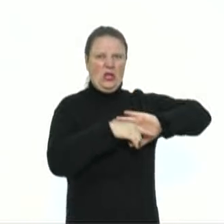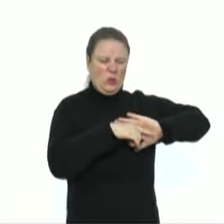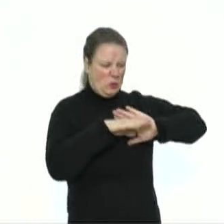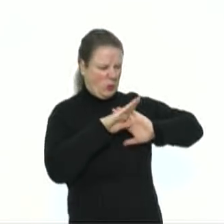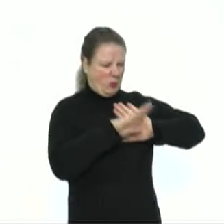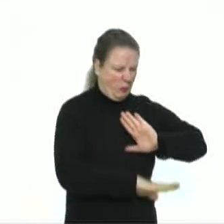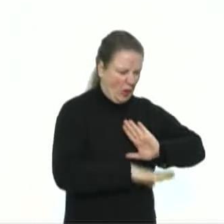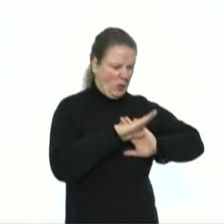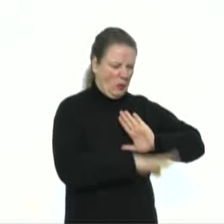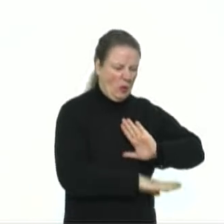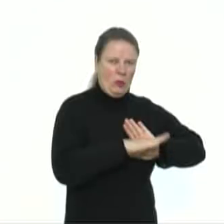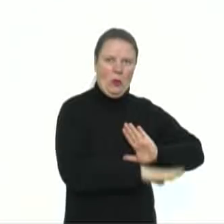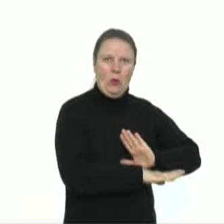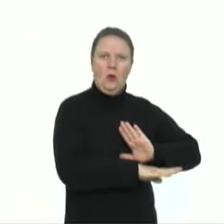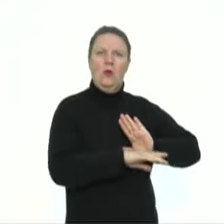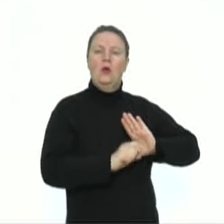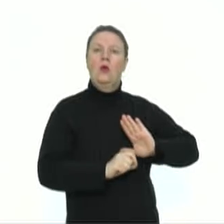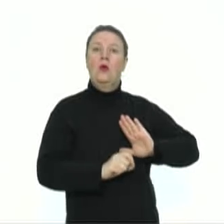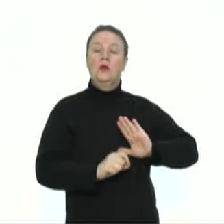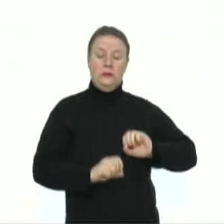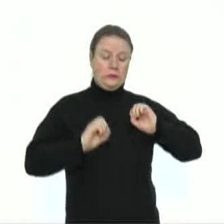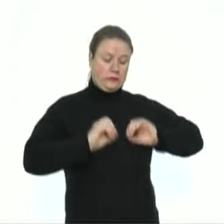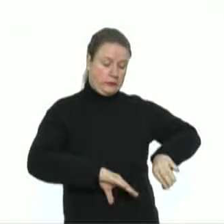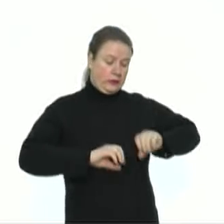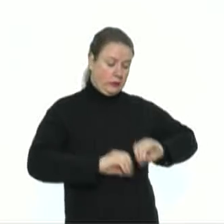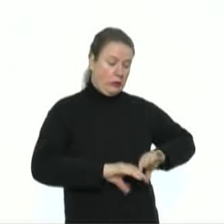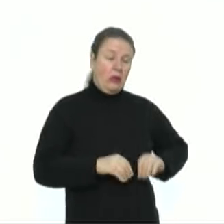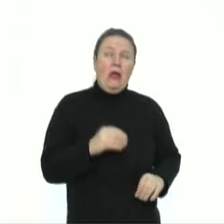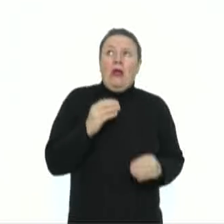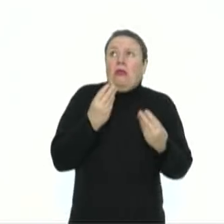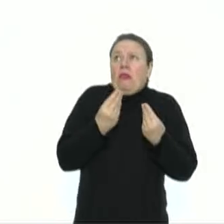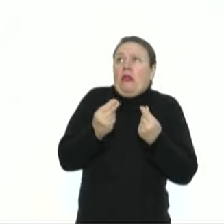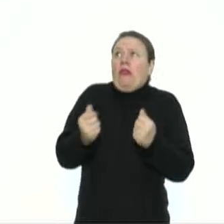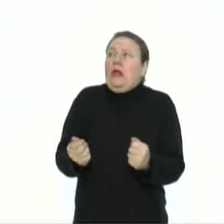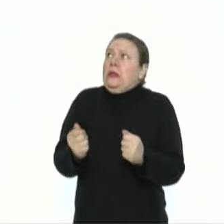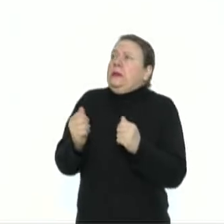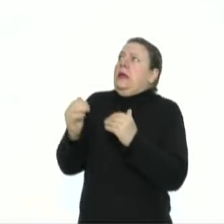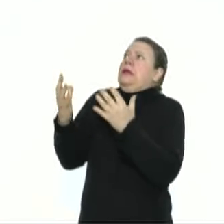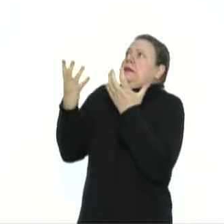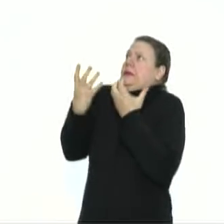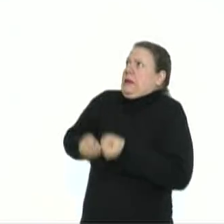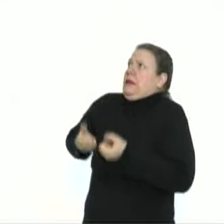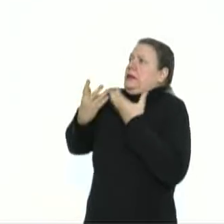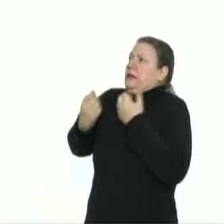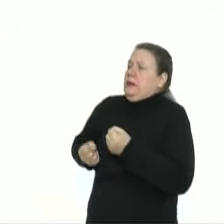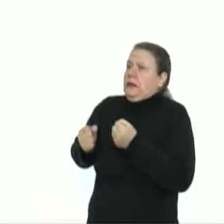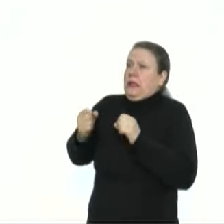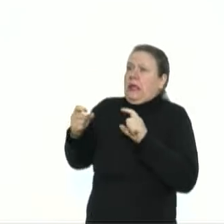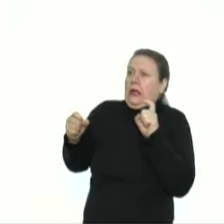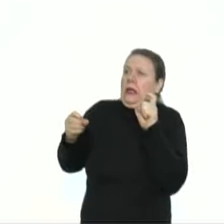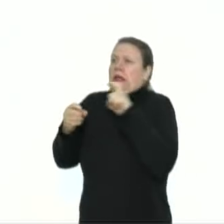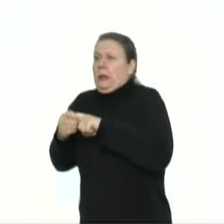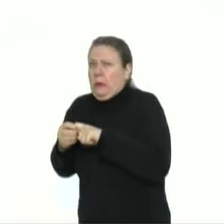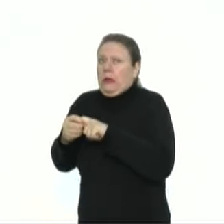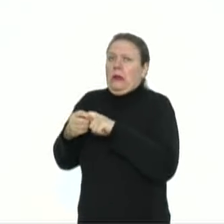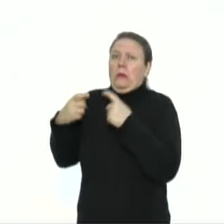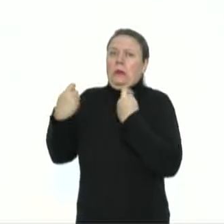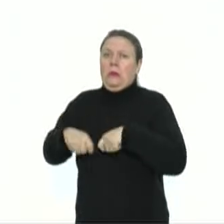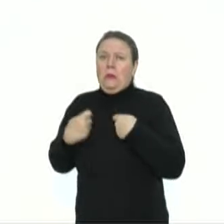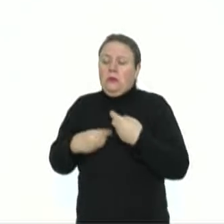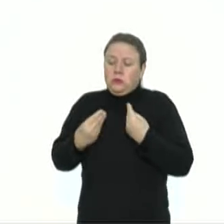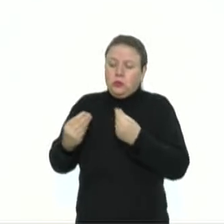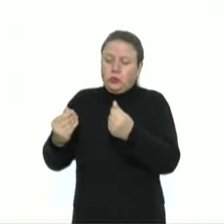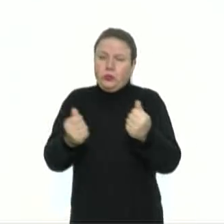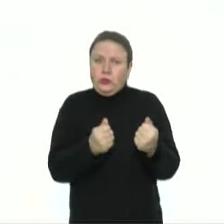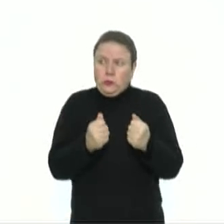ser educada desde o nascimento a ser frágil, passiva, dependente, apagada,